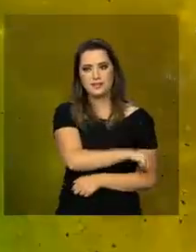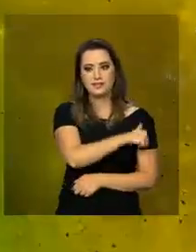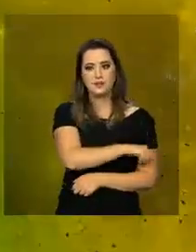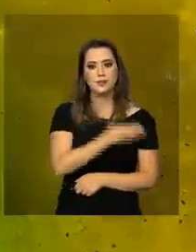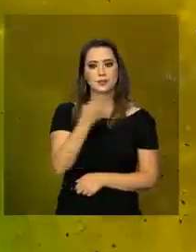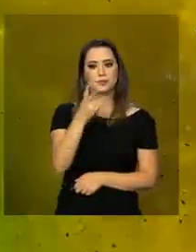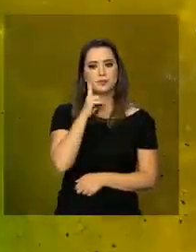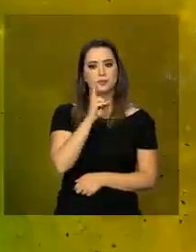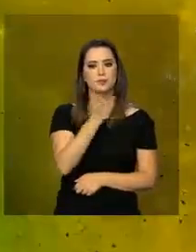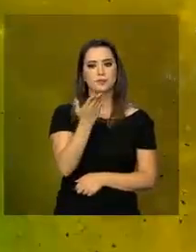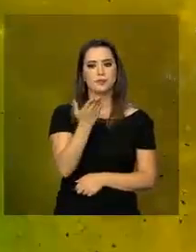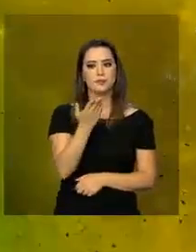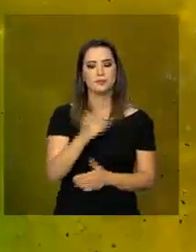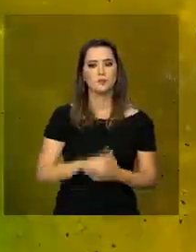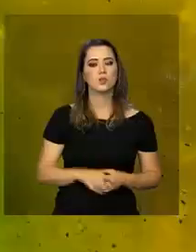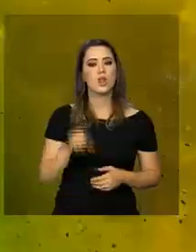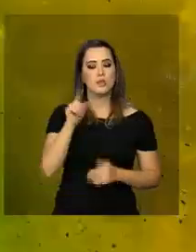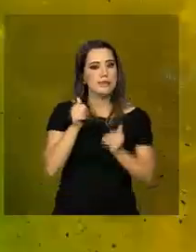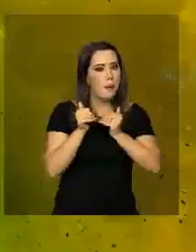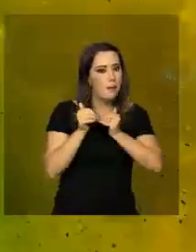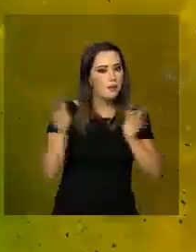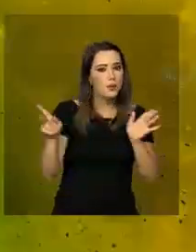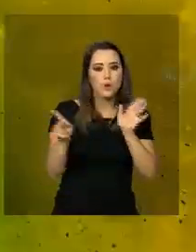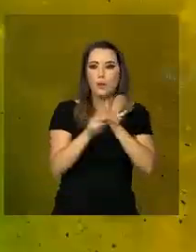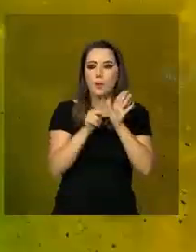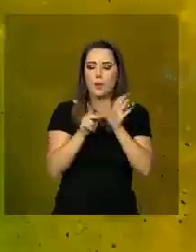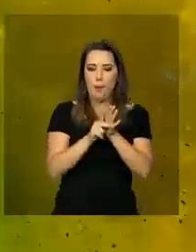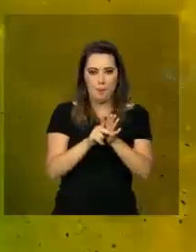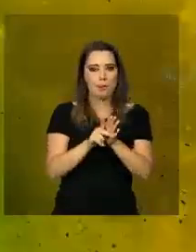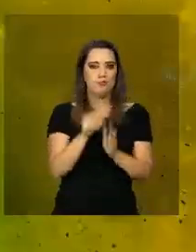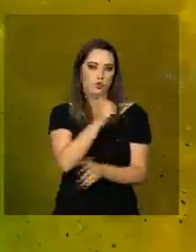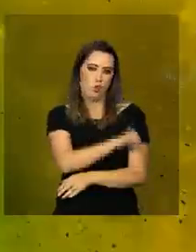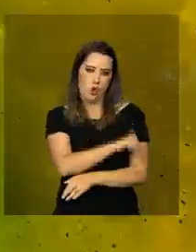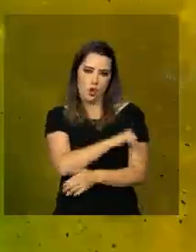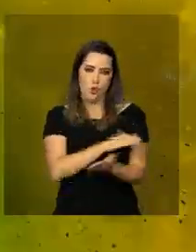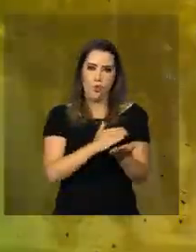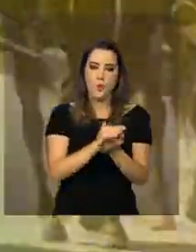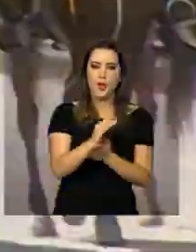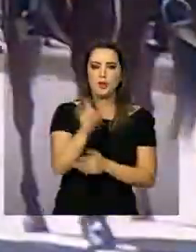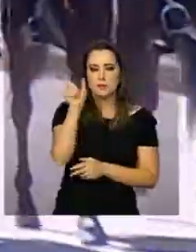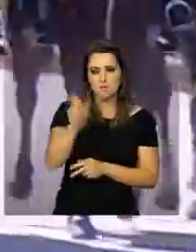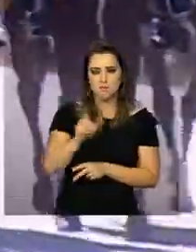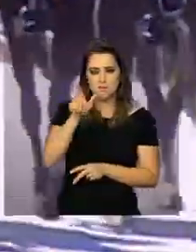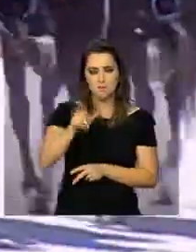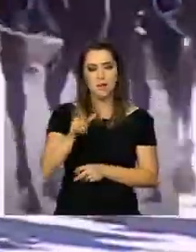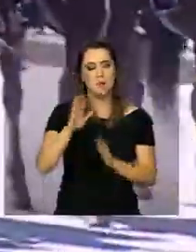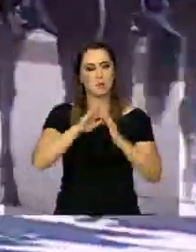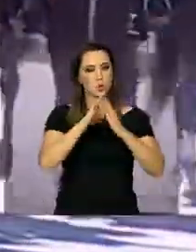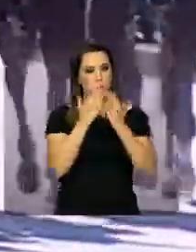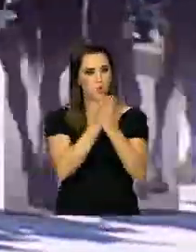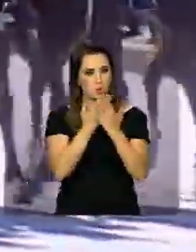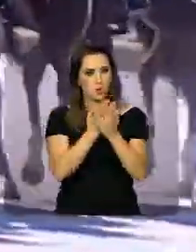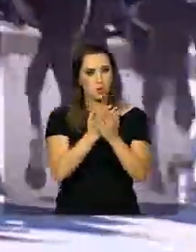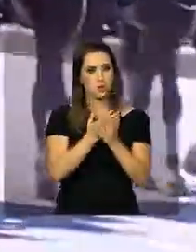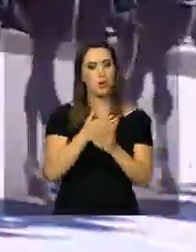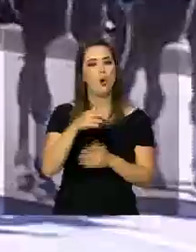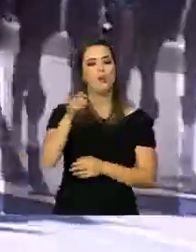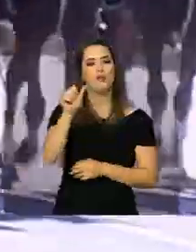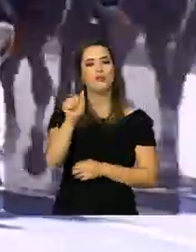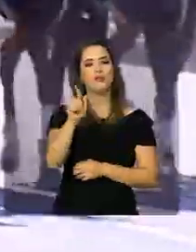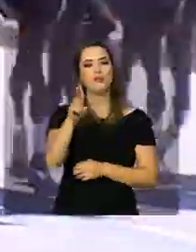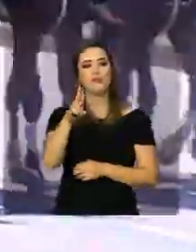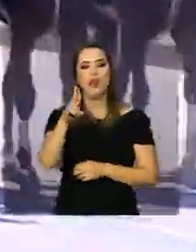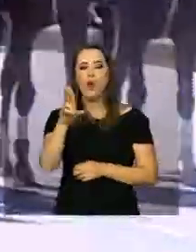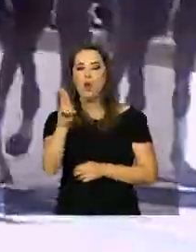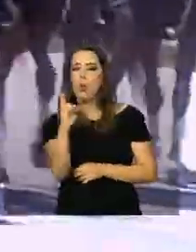desfile no Rio. Esta é a abertura característica do Rio de Janeiro. São cadetes da Academia Militar das Agulhas Negras,